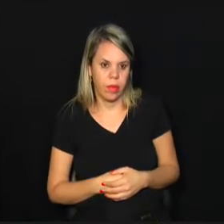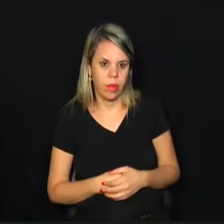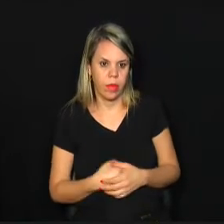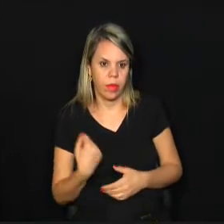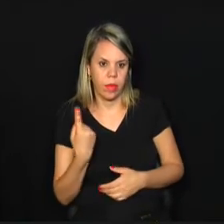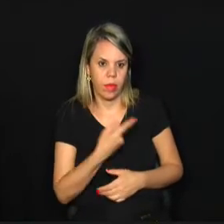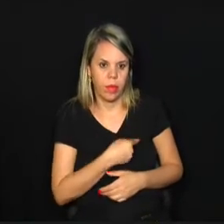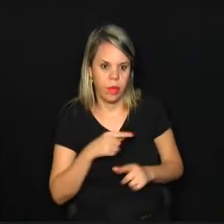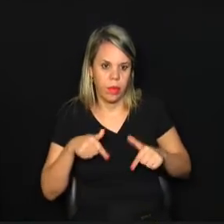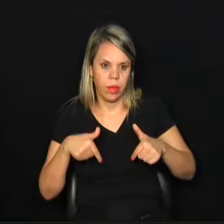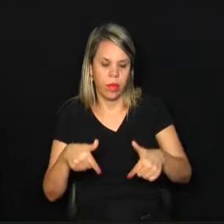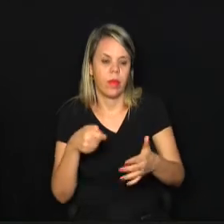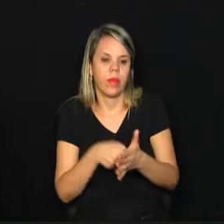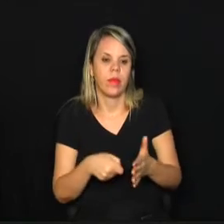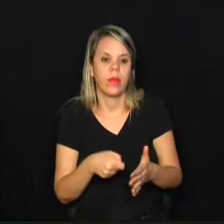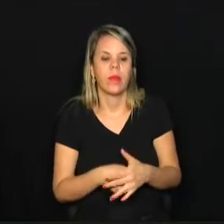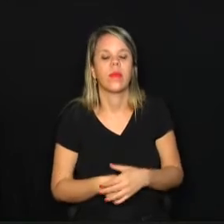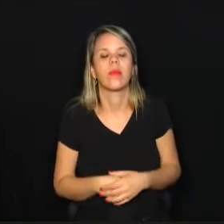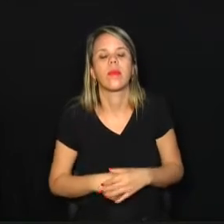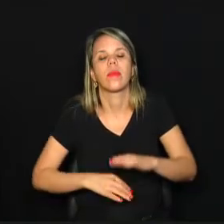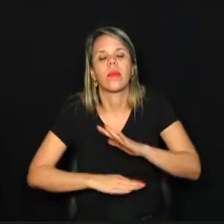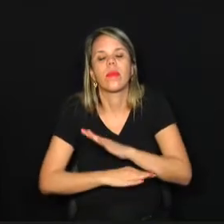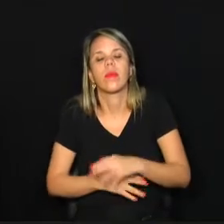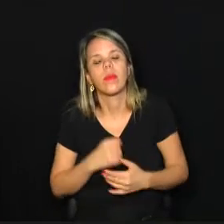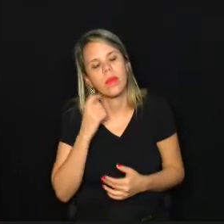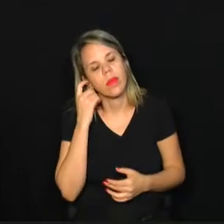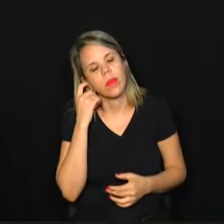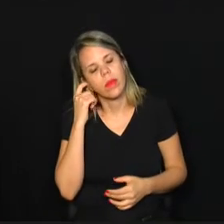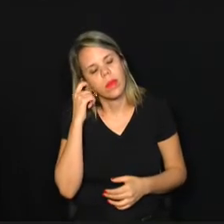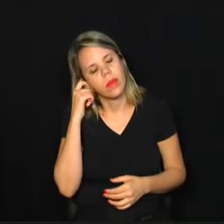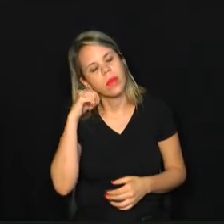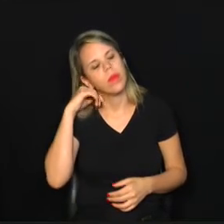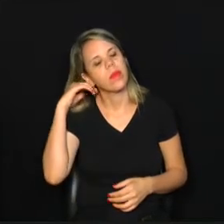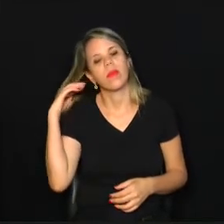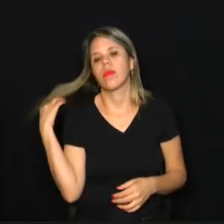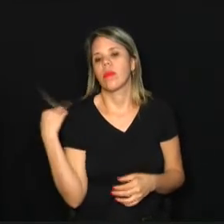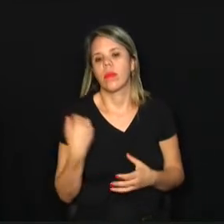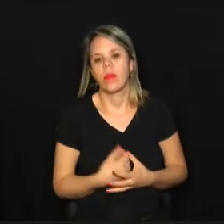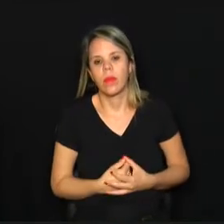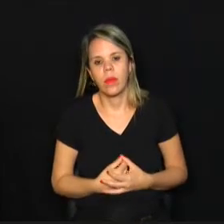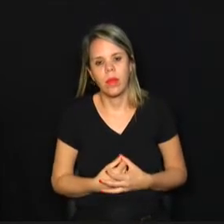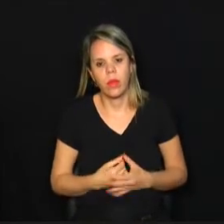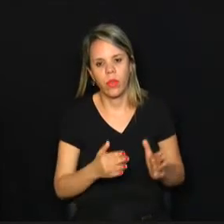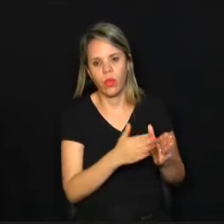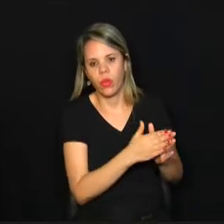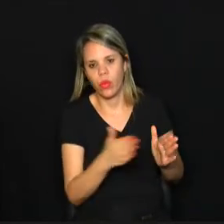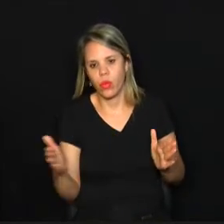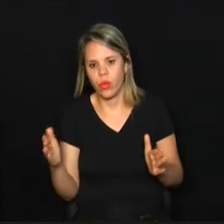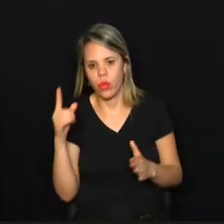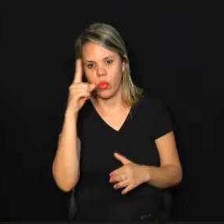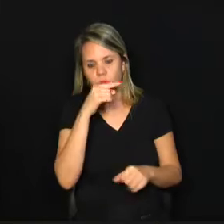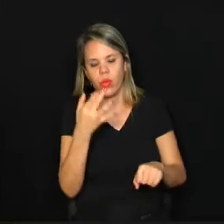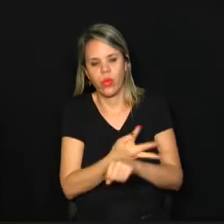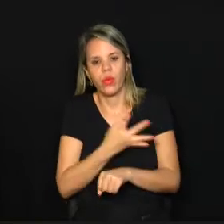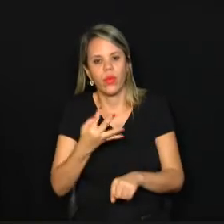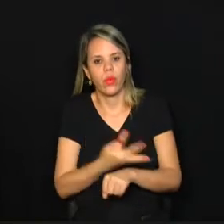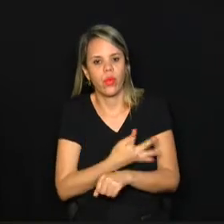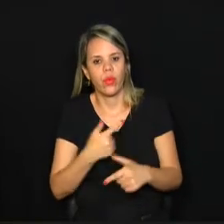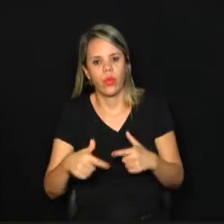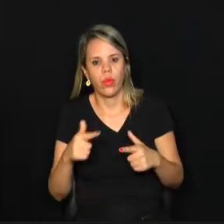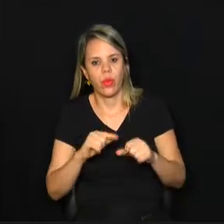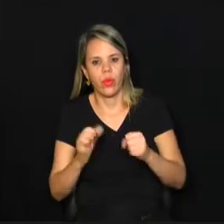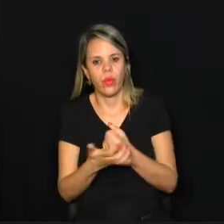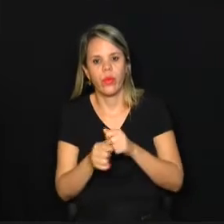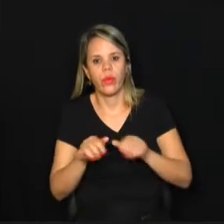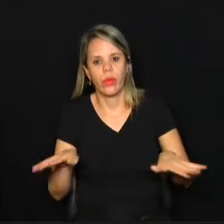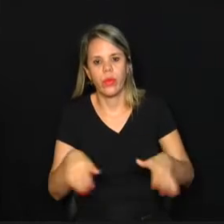nossas intervenções aí na Câmara Municipal, do ponto de vista desse período complicado, nesse contexto da